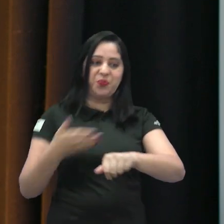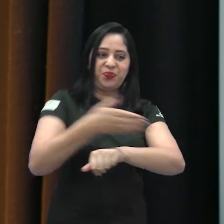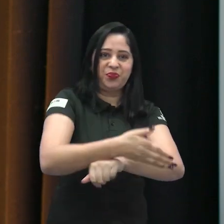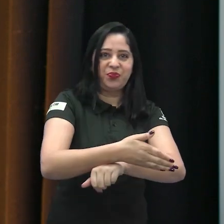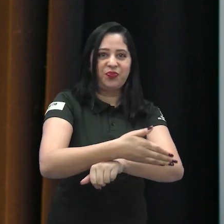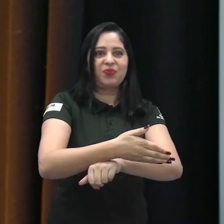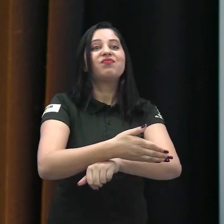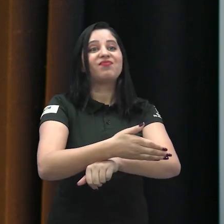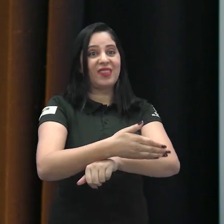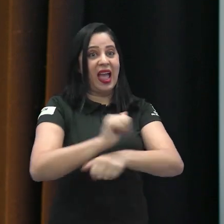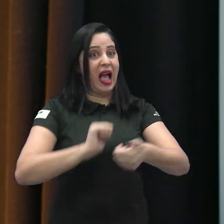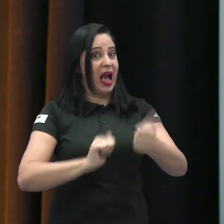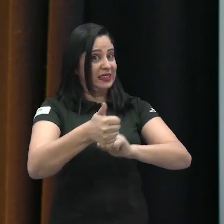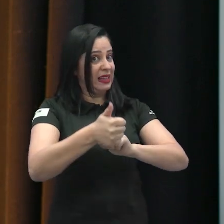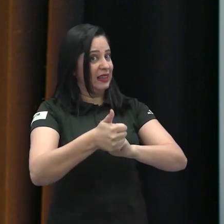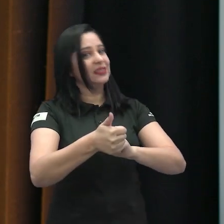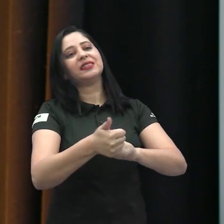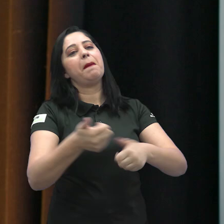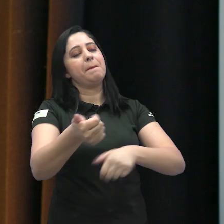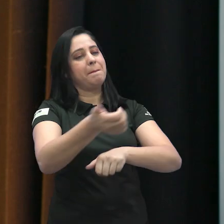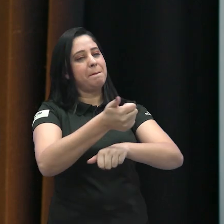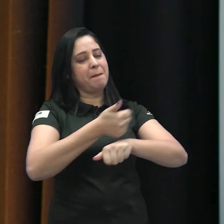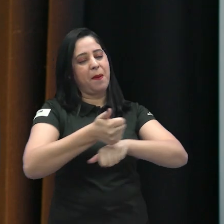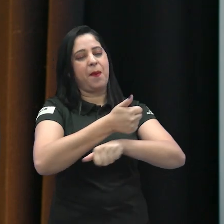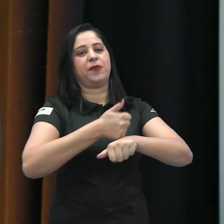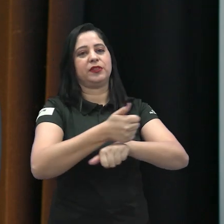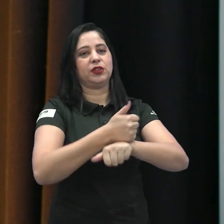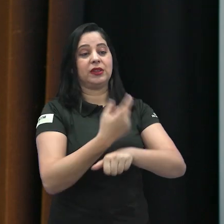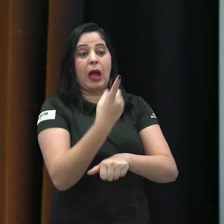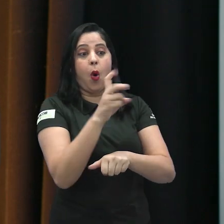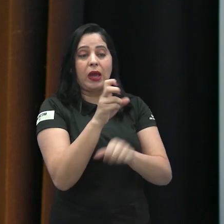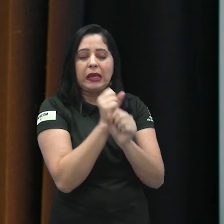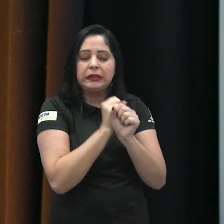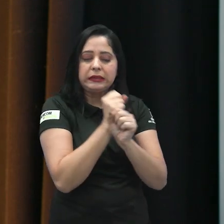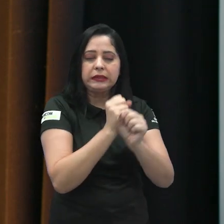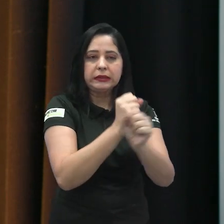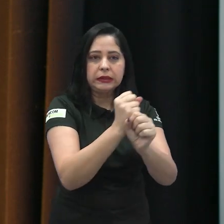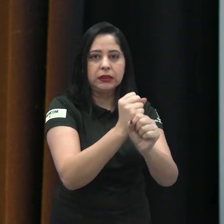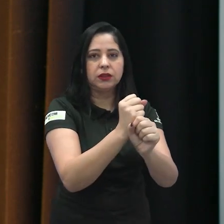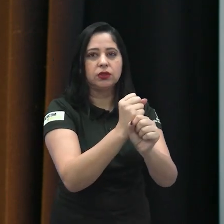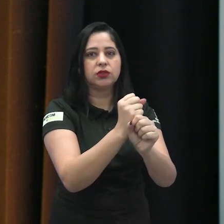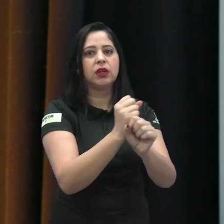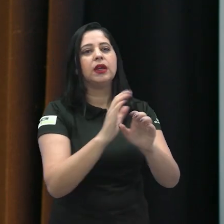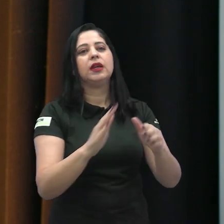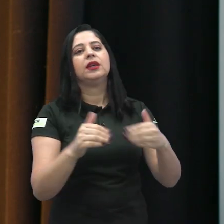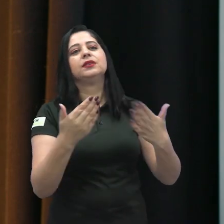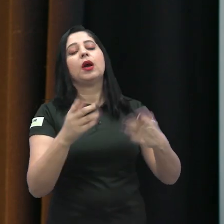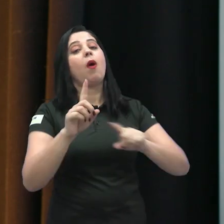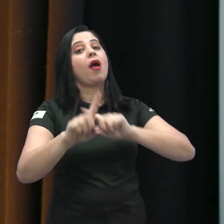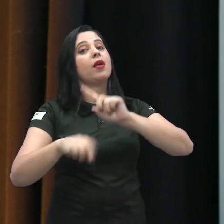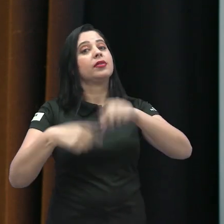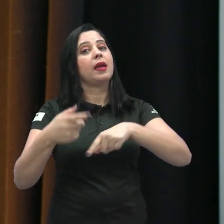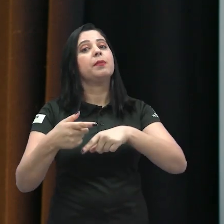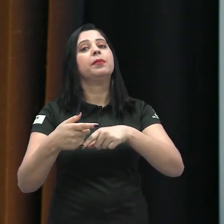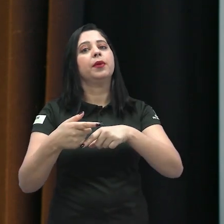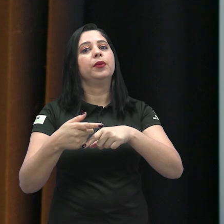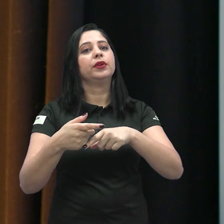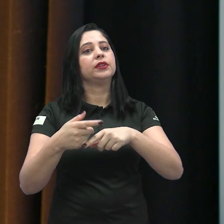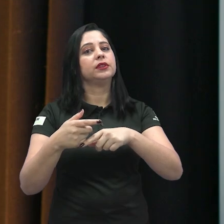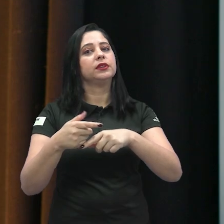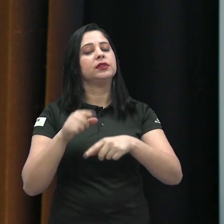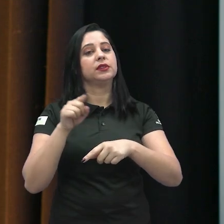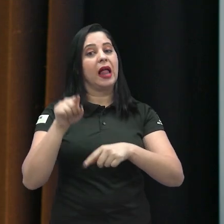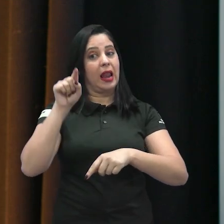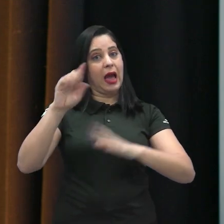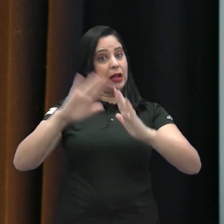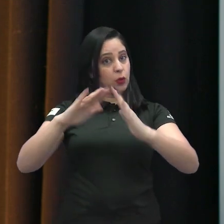atleta profissional. E aí foram 15 anos como atleta profissional e, ao encerrar a carreira, comecei a trabalhar na